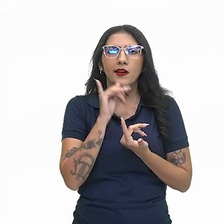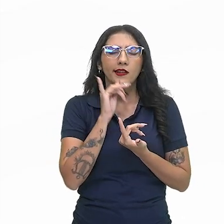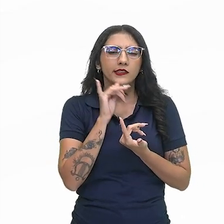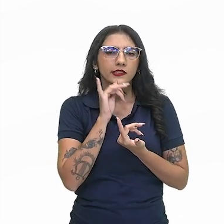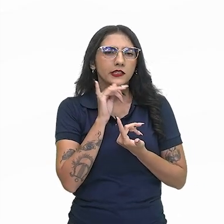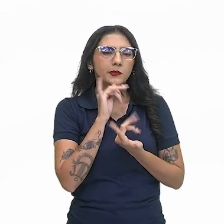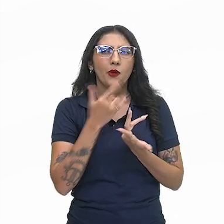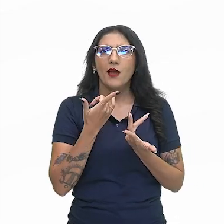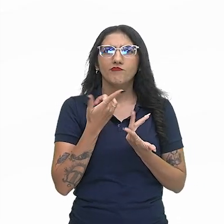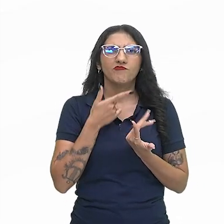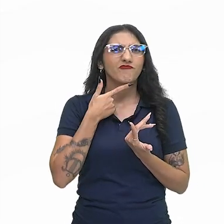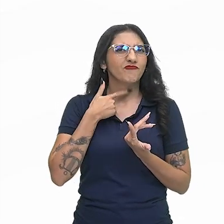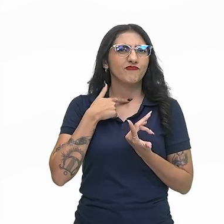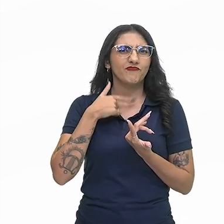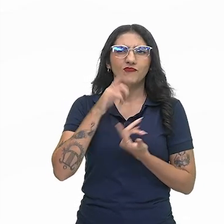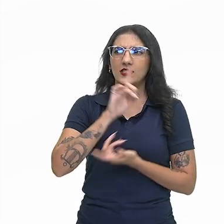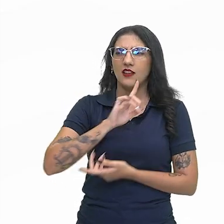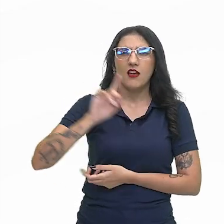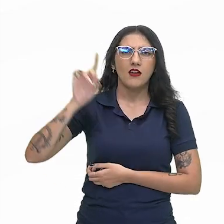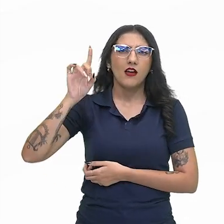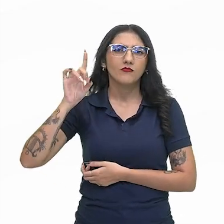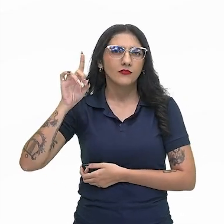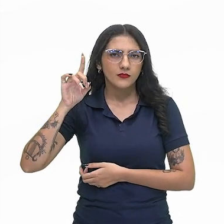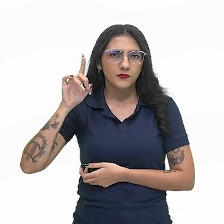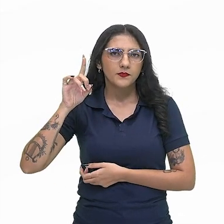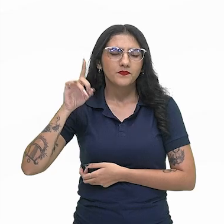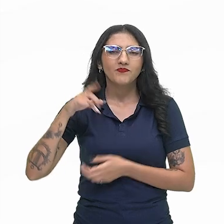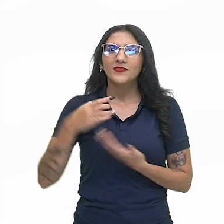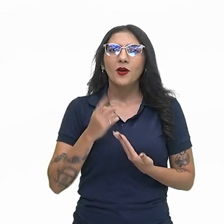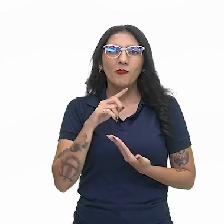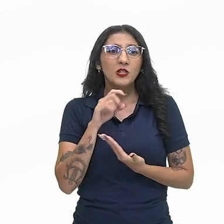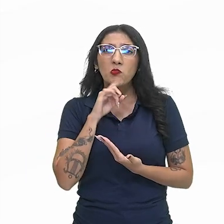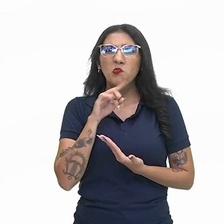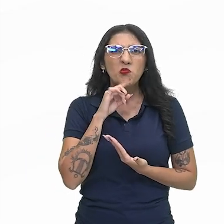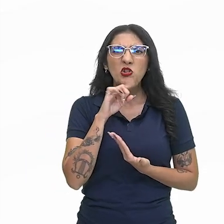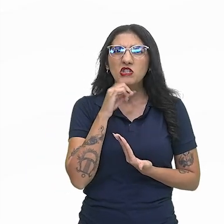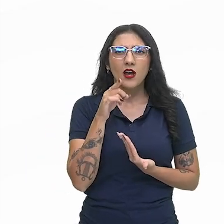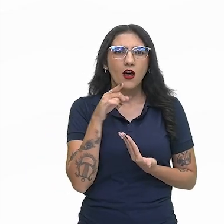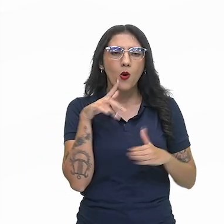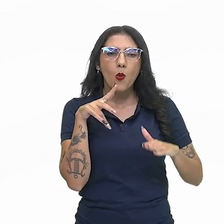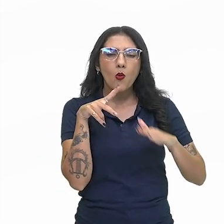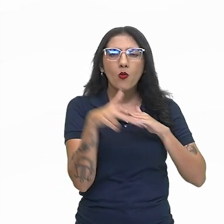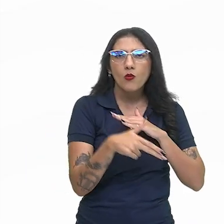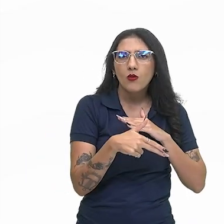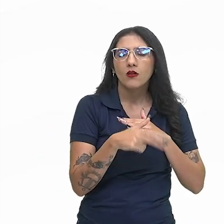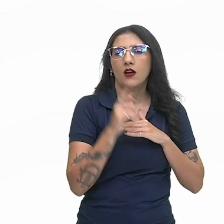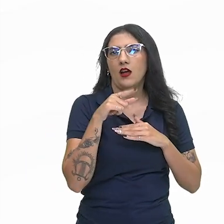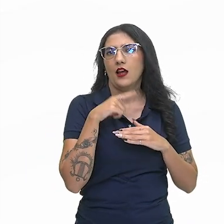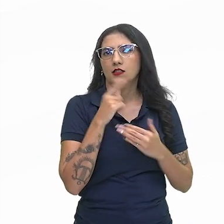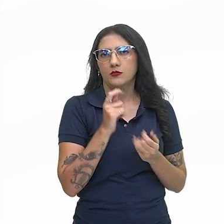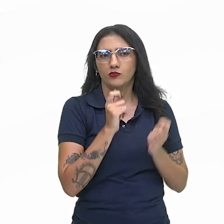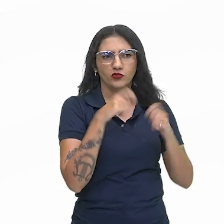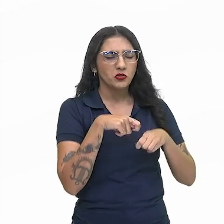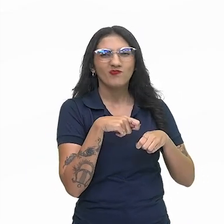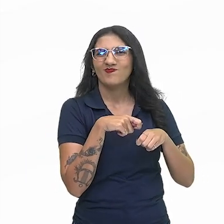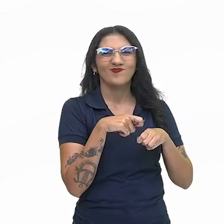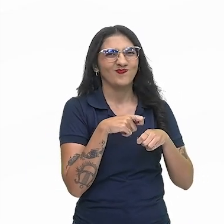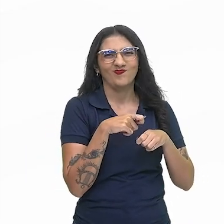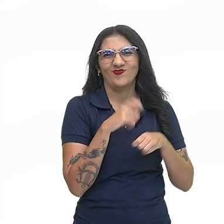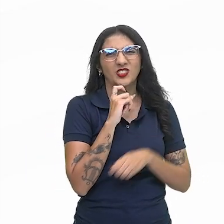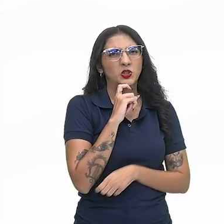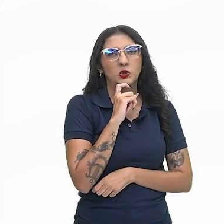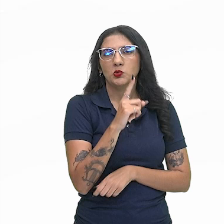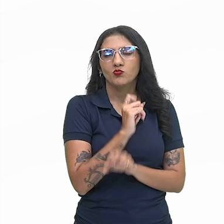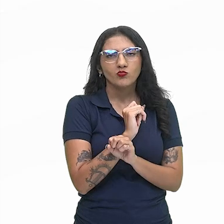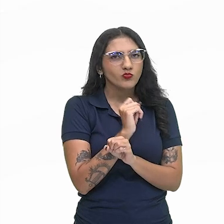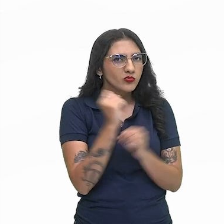questões da vontade de Deus, né? Então, não se podia interferir para mudar, né? Não havia como o ser humano